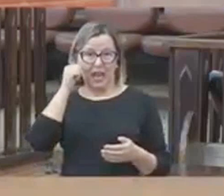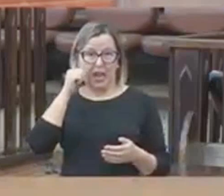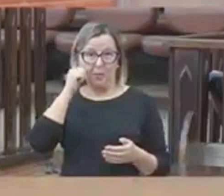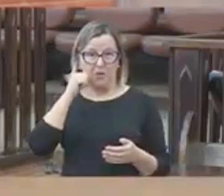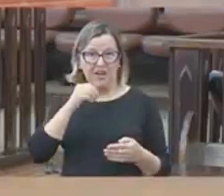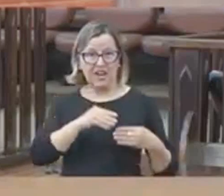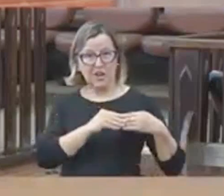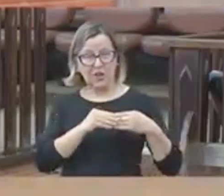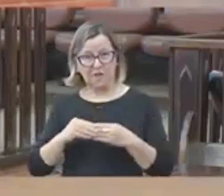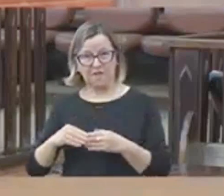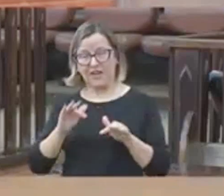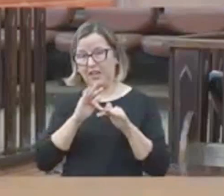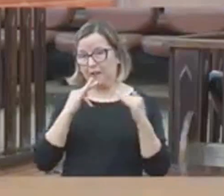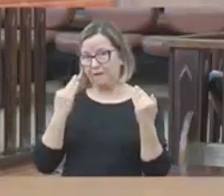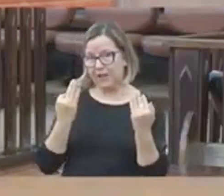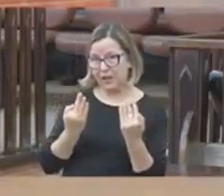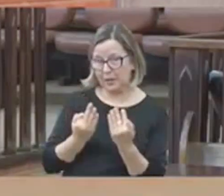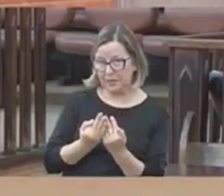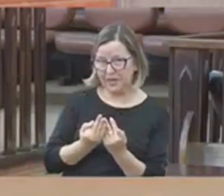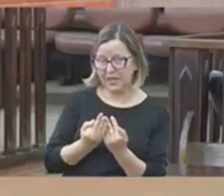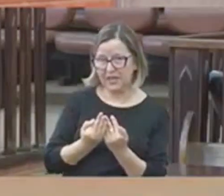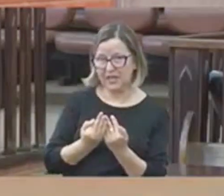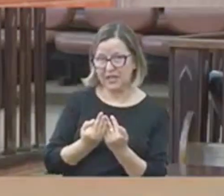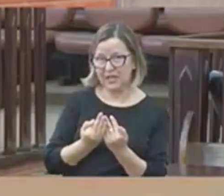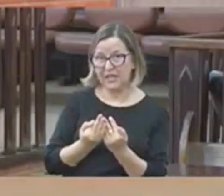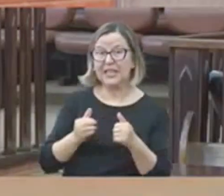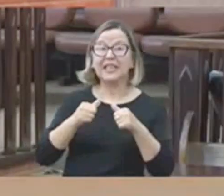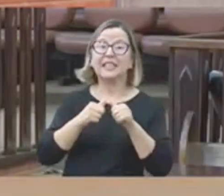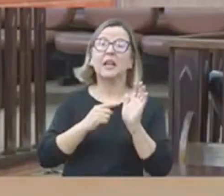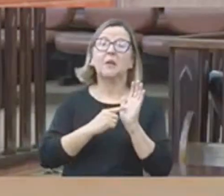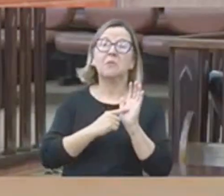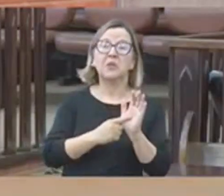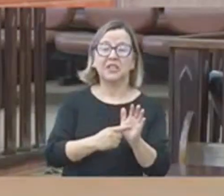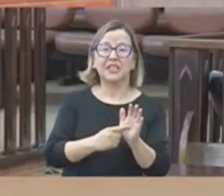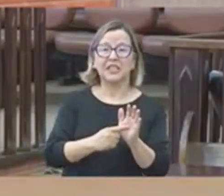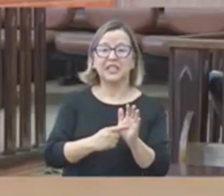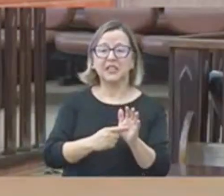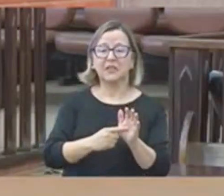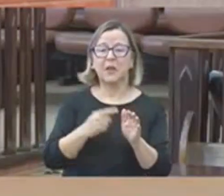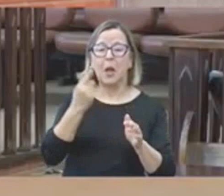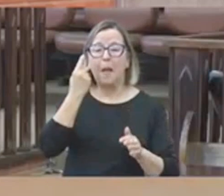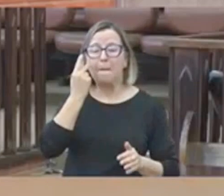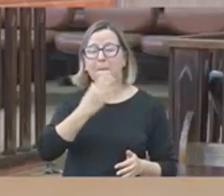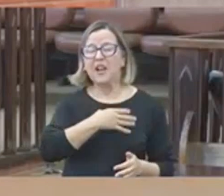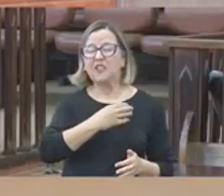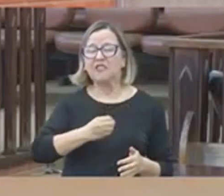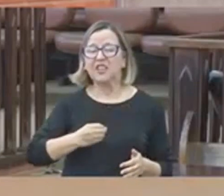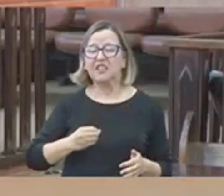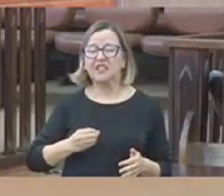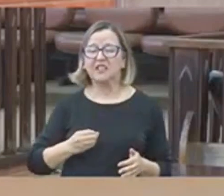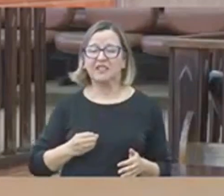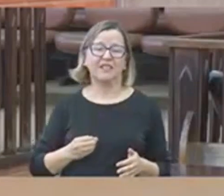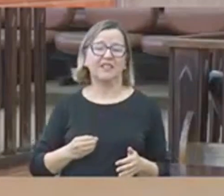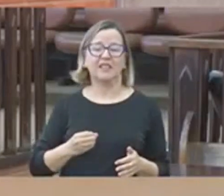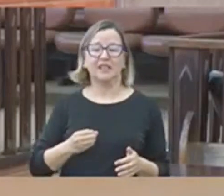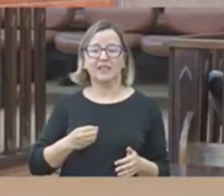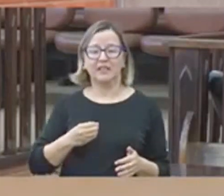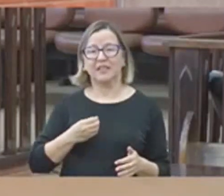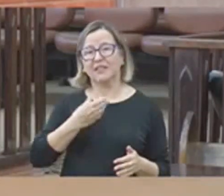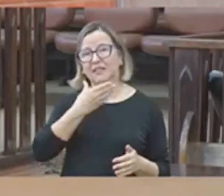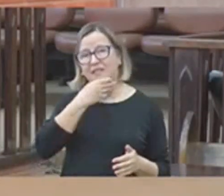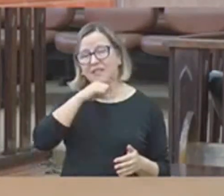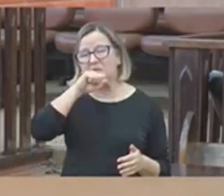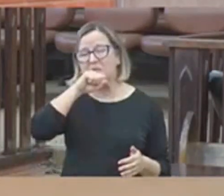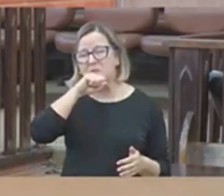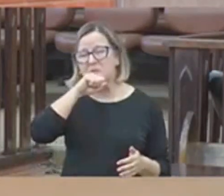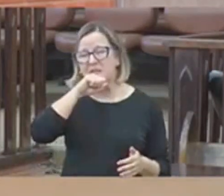posicionando, está mostrando para os seus filhos que o marido é um banana, que não ordena nada em sua casa.